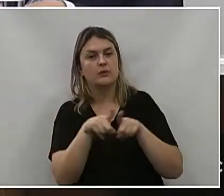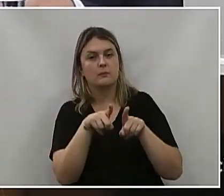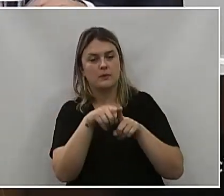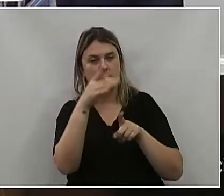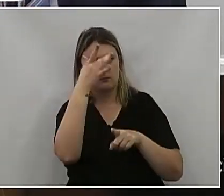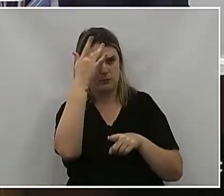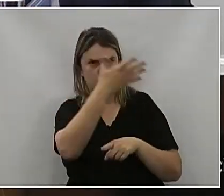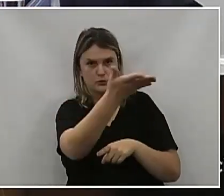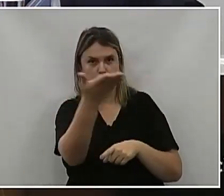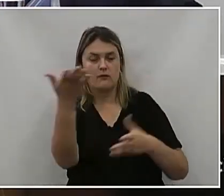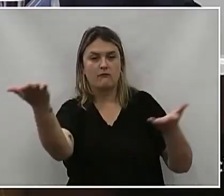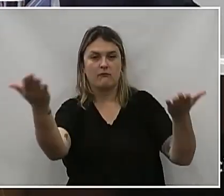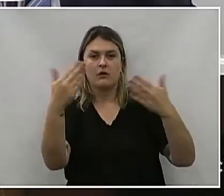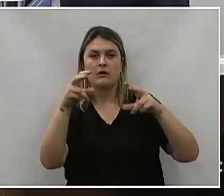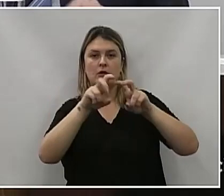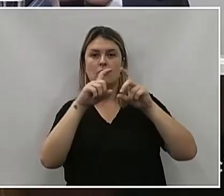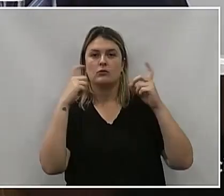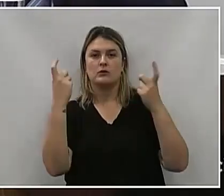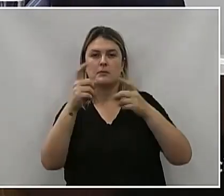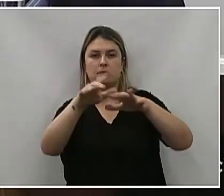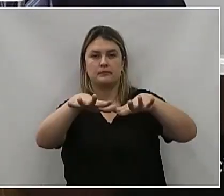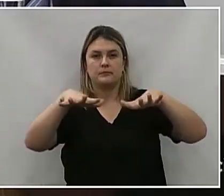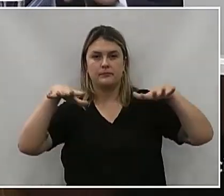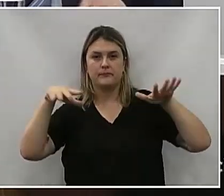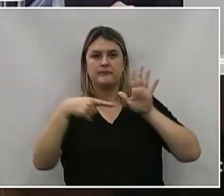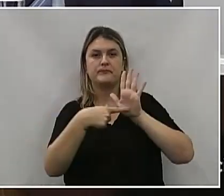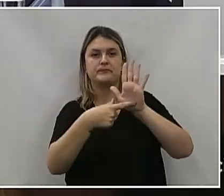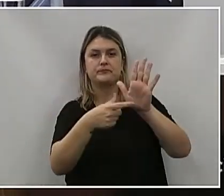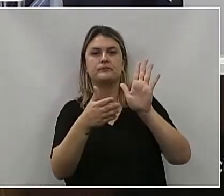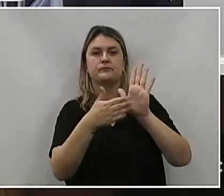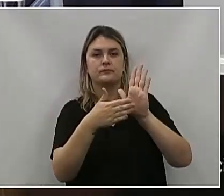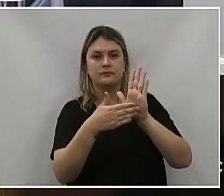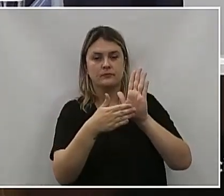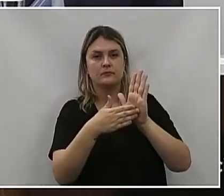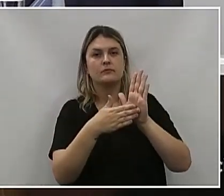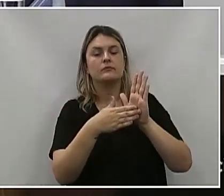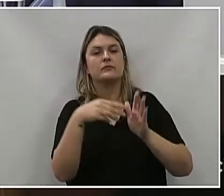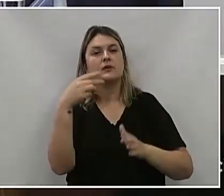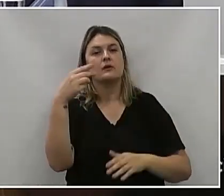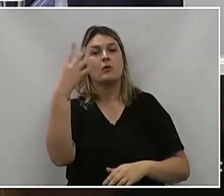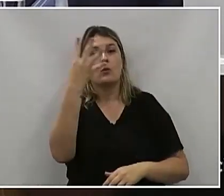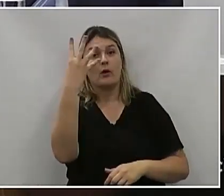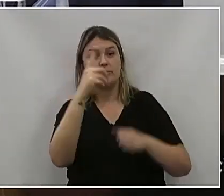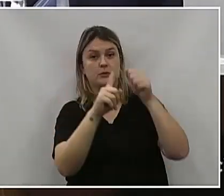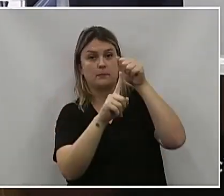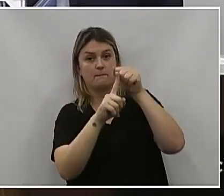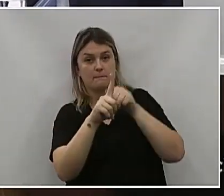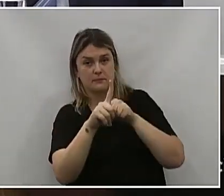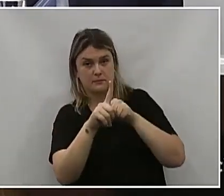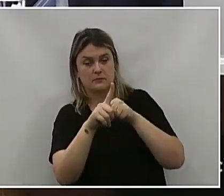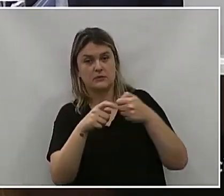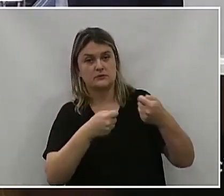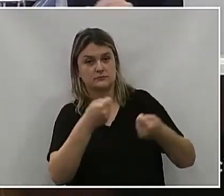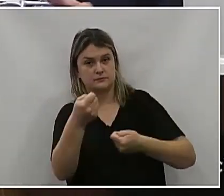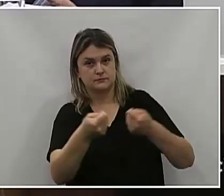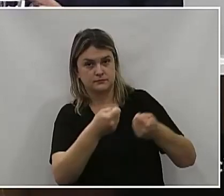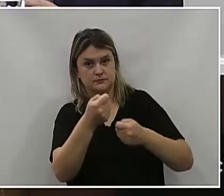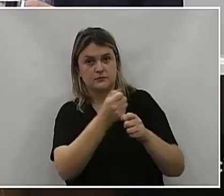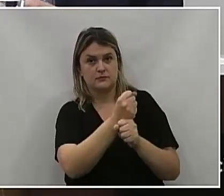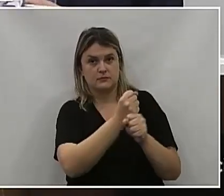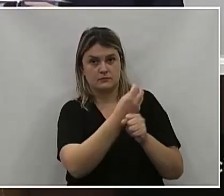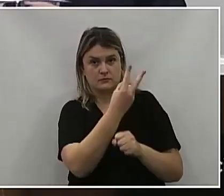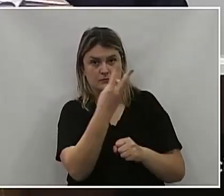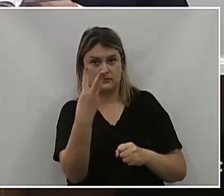em geral para audiência pública para apresentação de prestação de contas do segundo quadrimestre ao exercício financeiro de